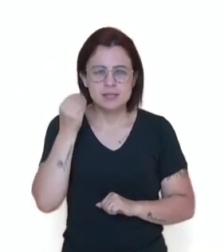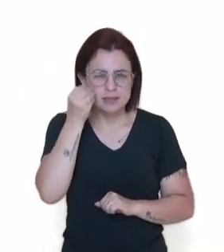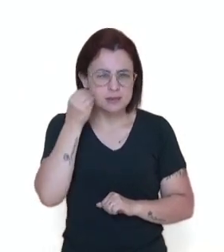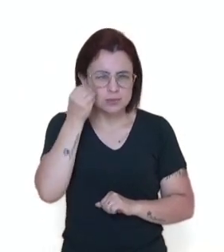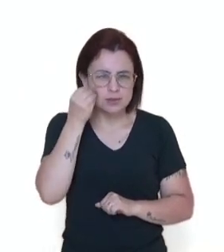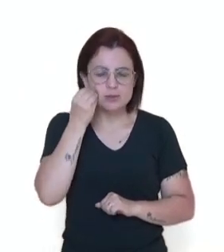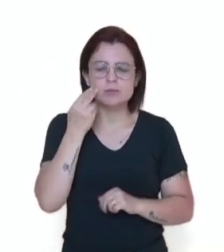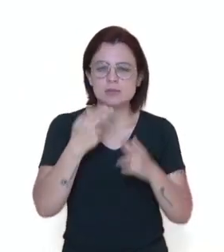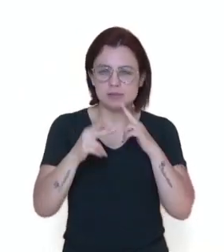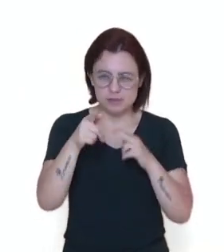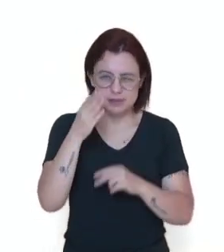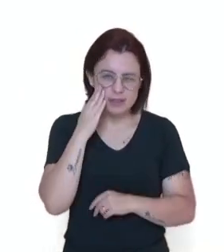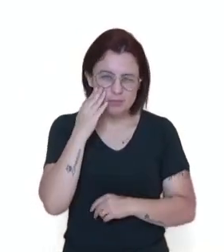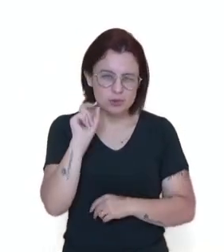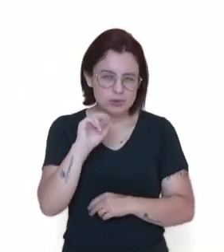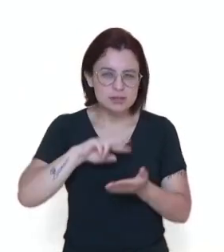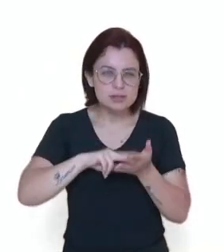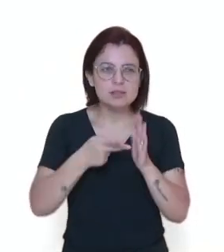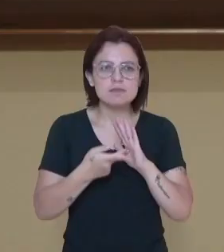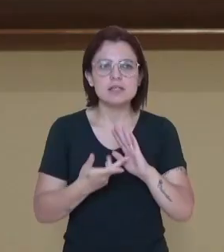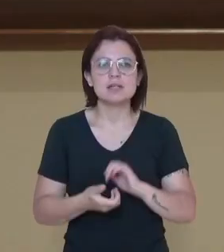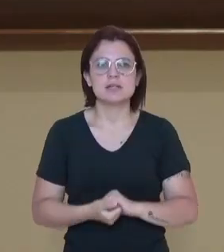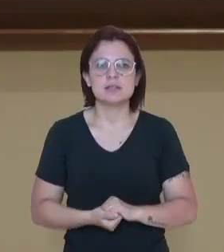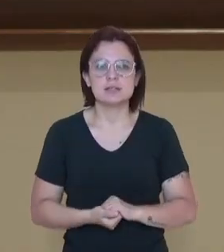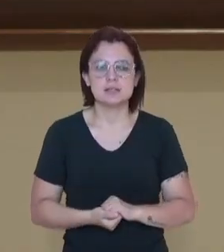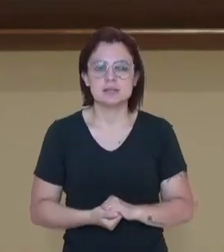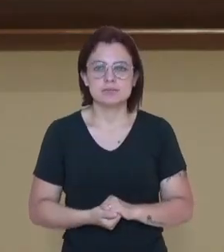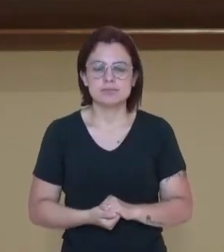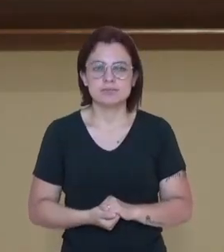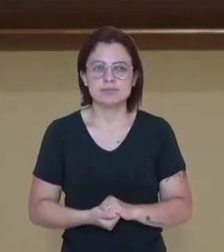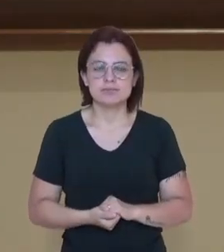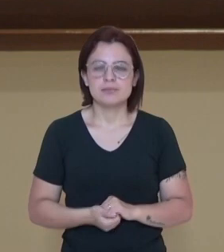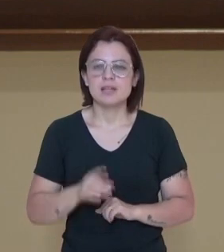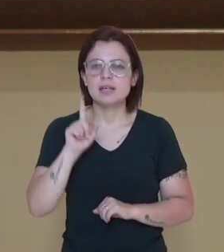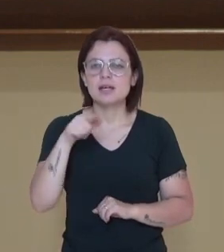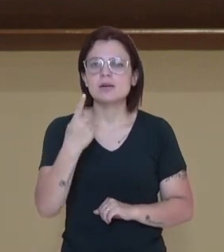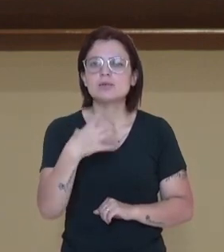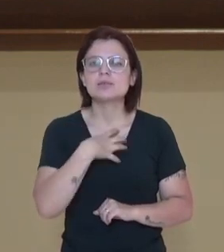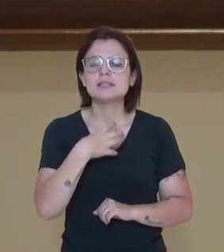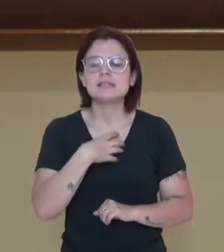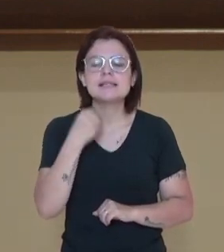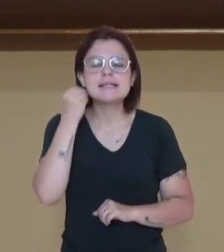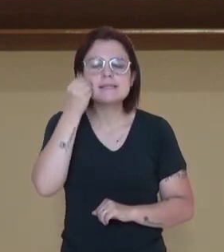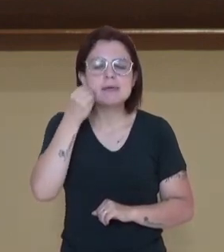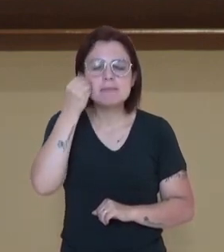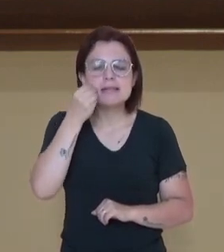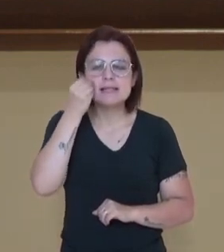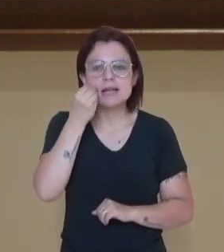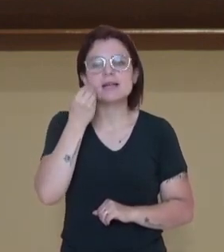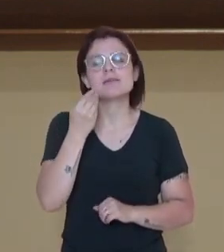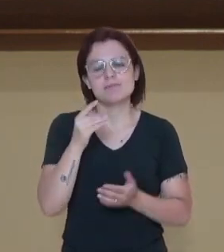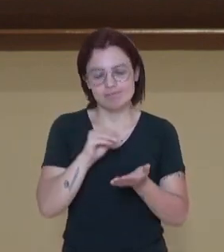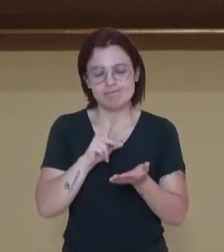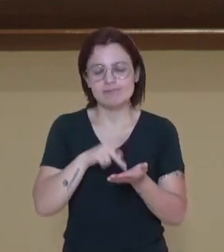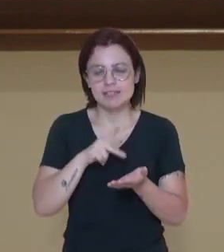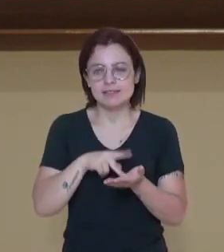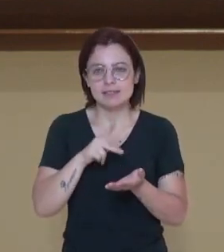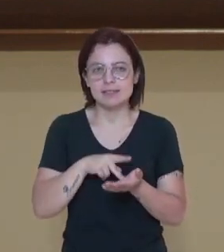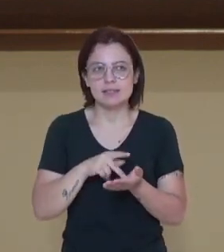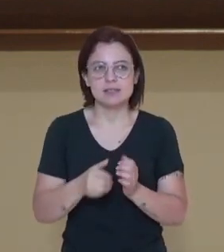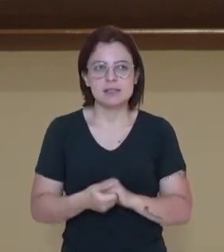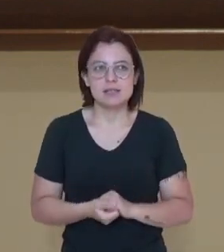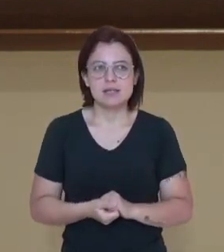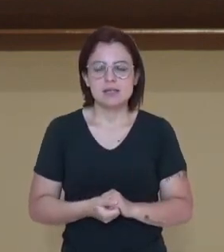Experimentação musical, você sabe o que é isso? É no sentido de experimentar mesmo,